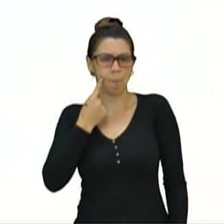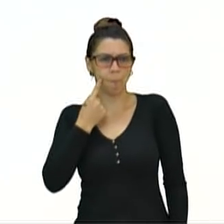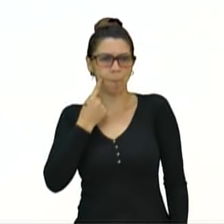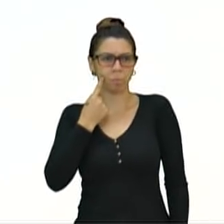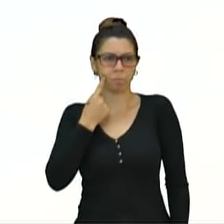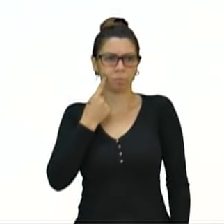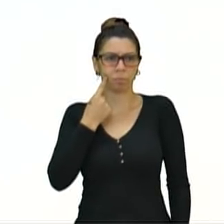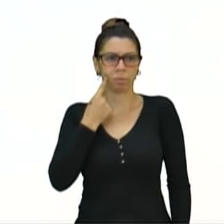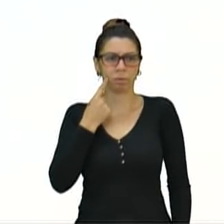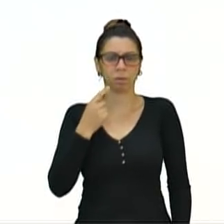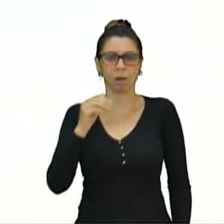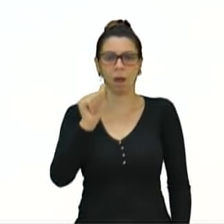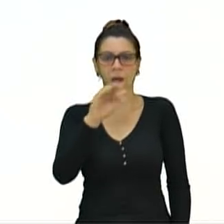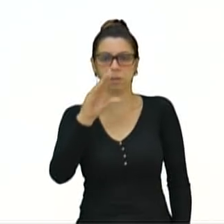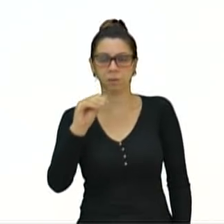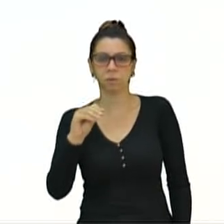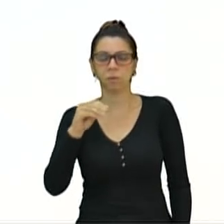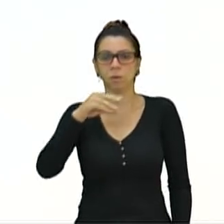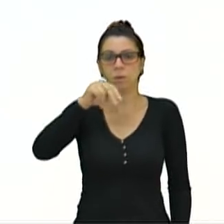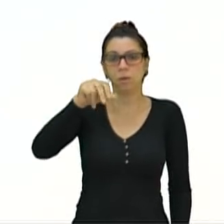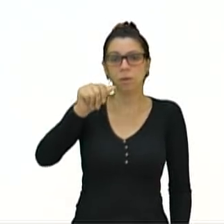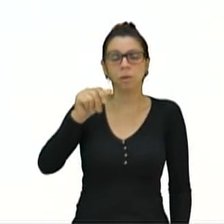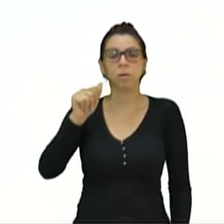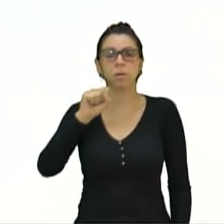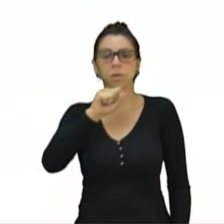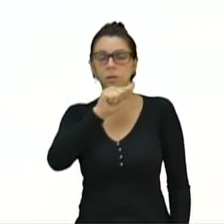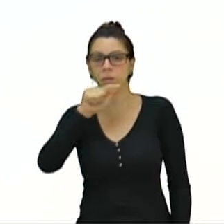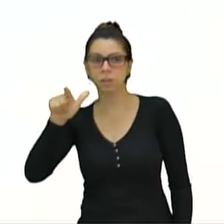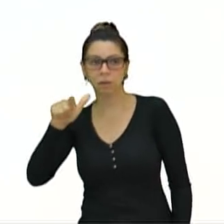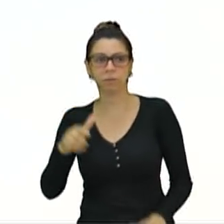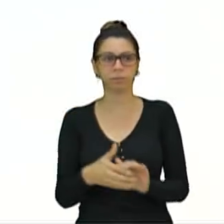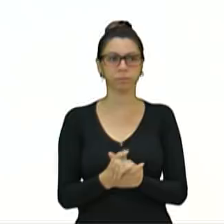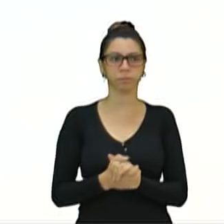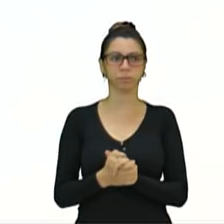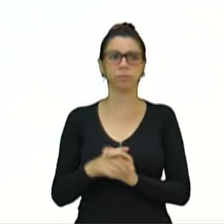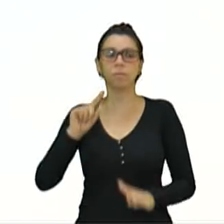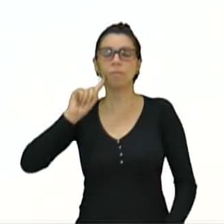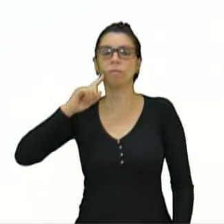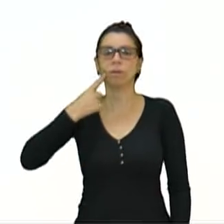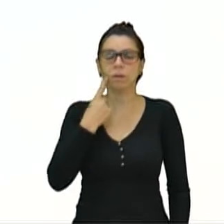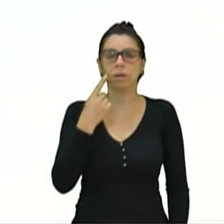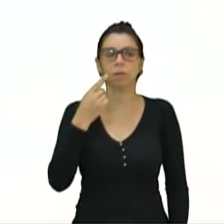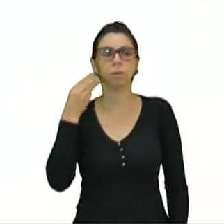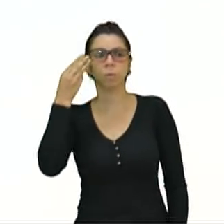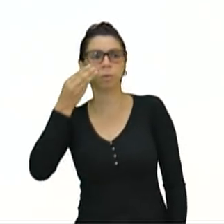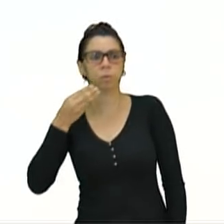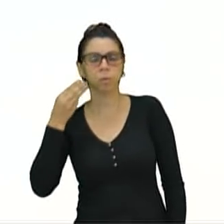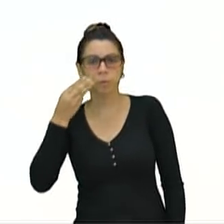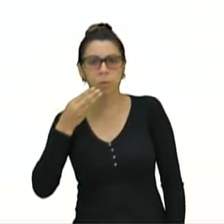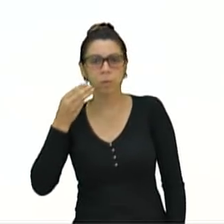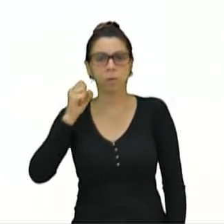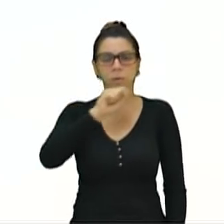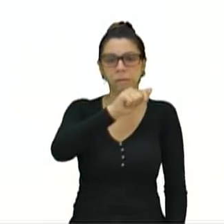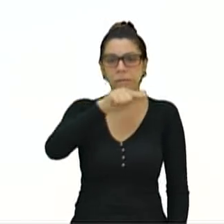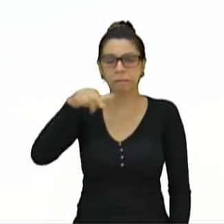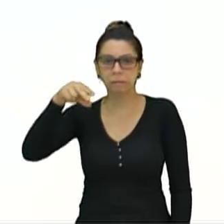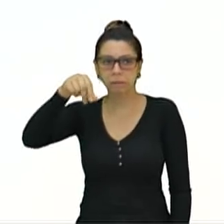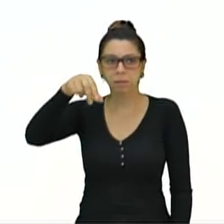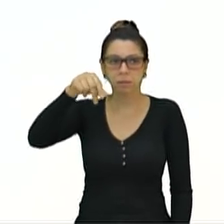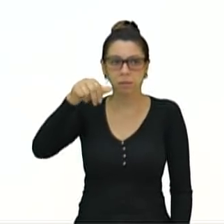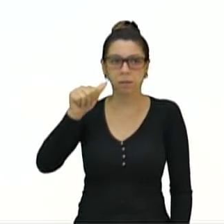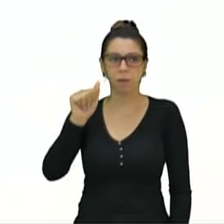e salgado. Letra B, azedo, doce, salgado, amargo e umami. Letra